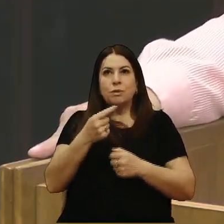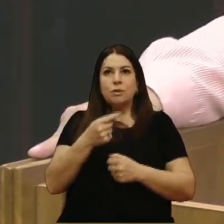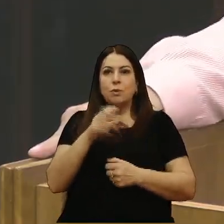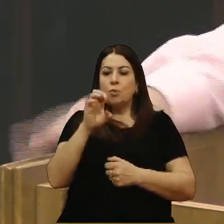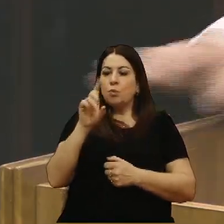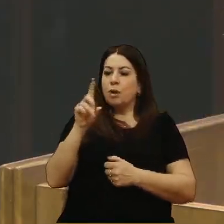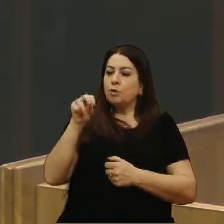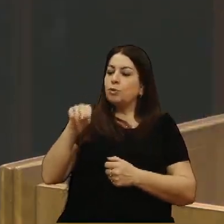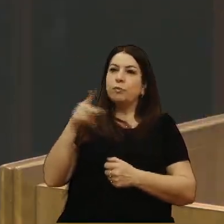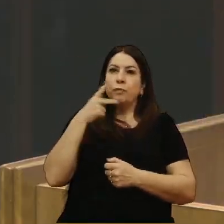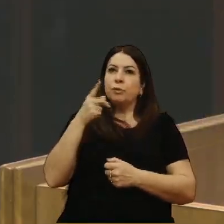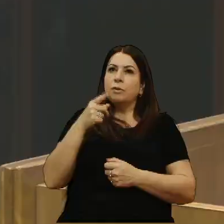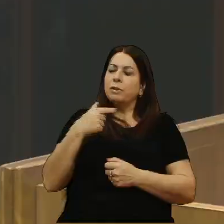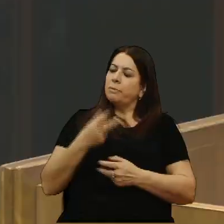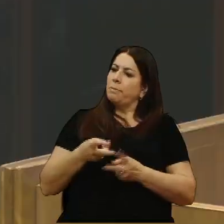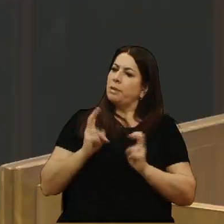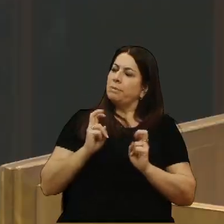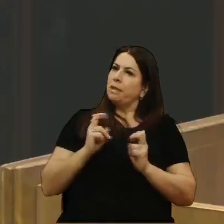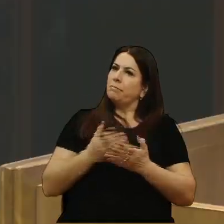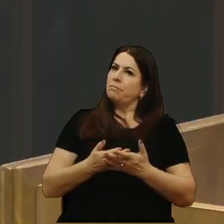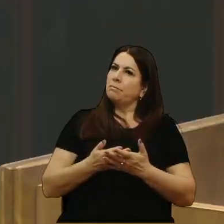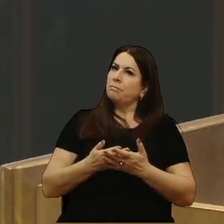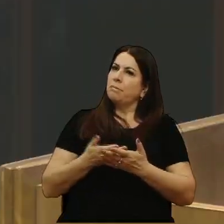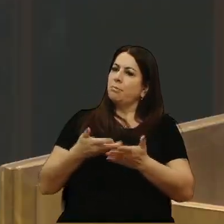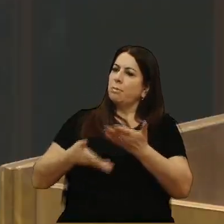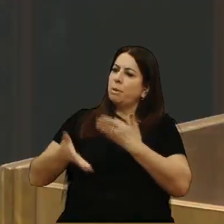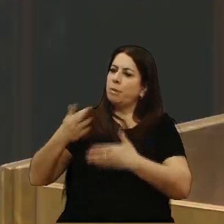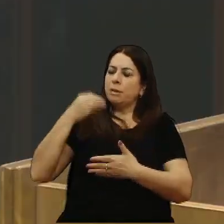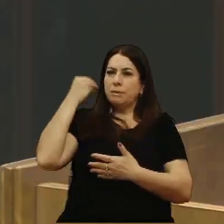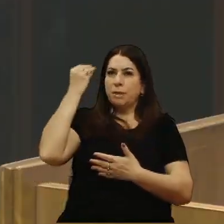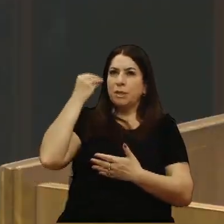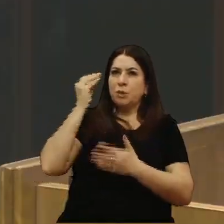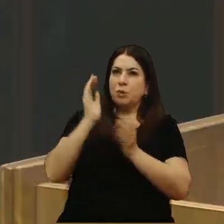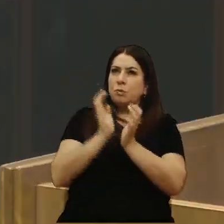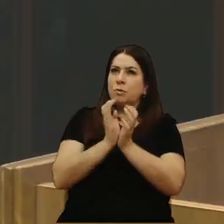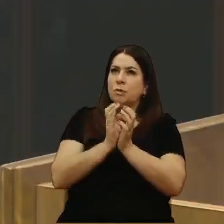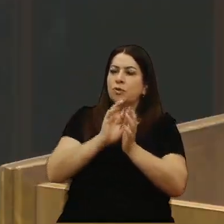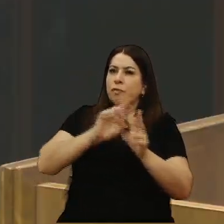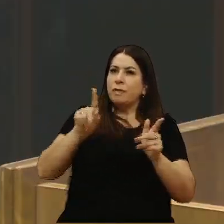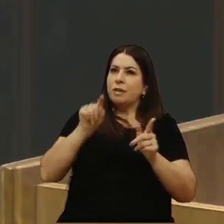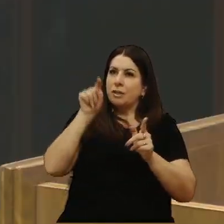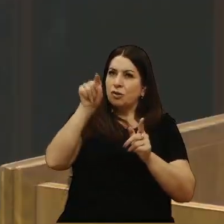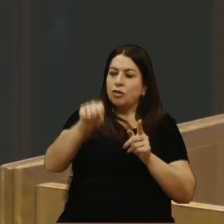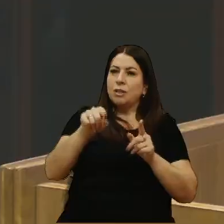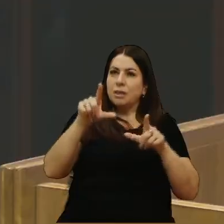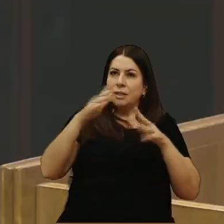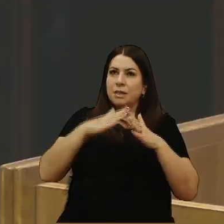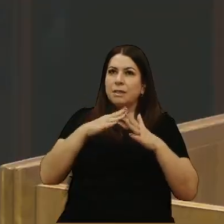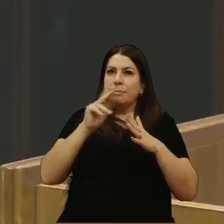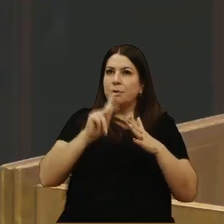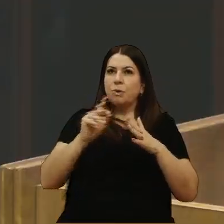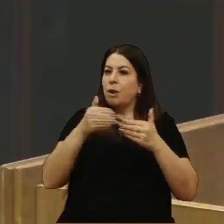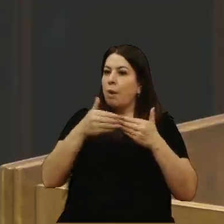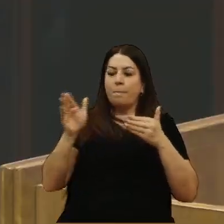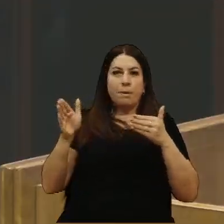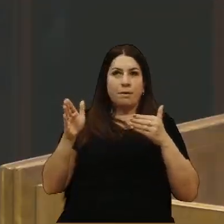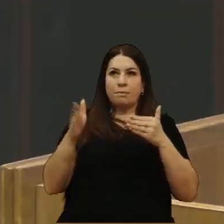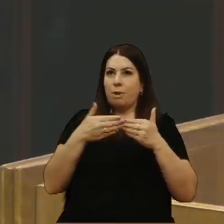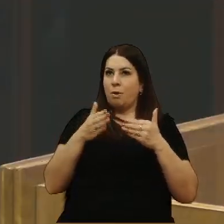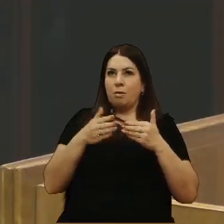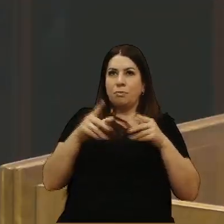disse que ele começou a se dar conta e trocar com os colegas experiências de que várias vezes ele chegava nas casas e as pessoas não abriam as portas,